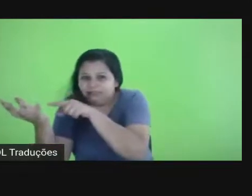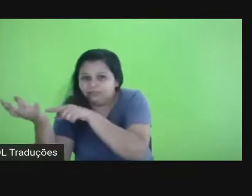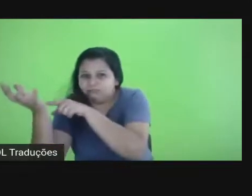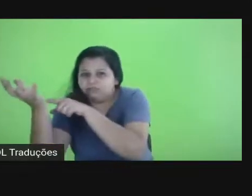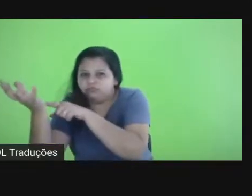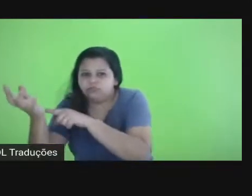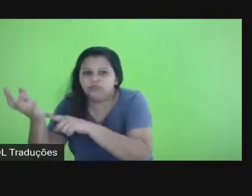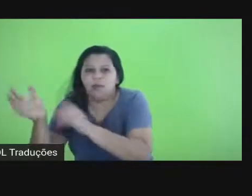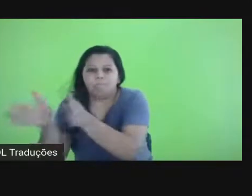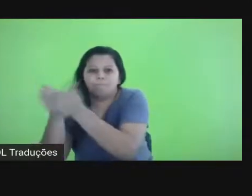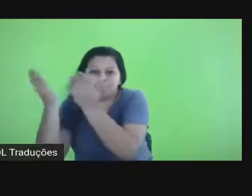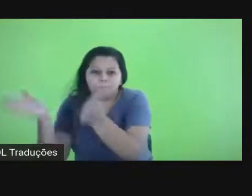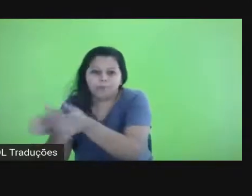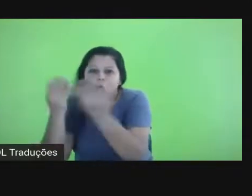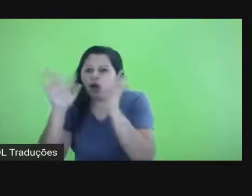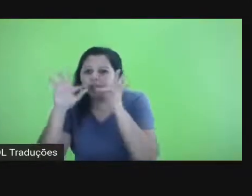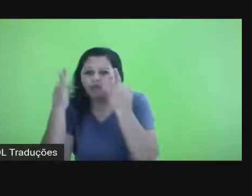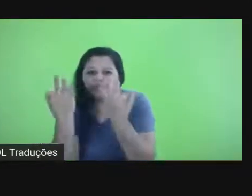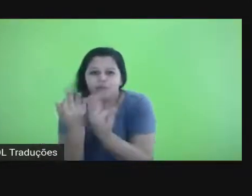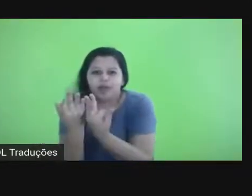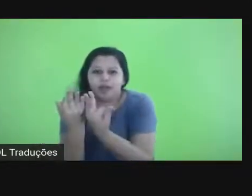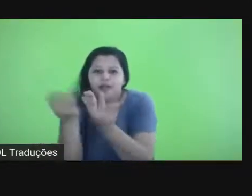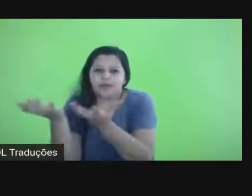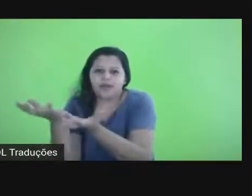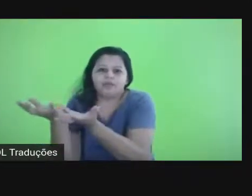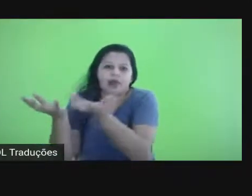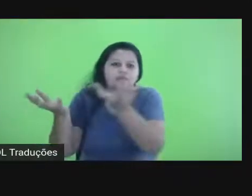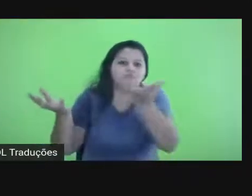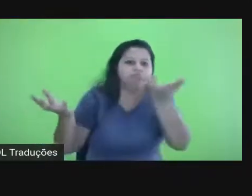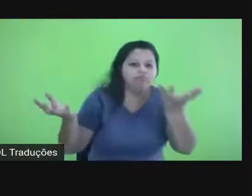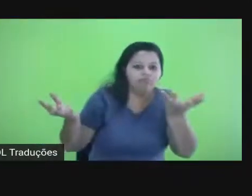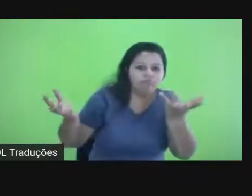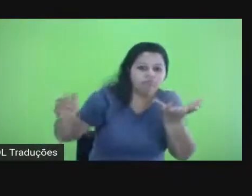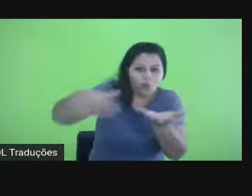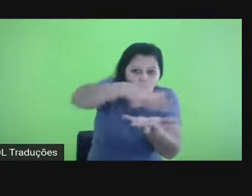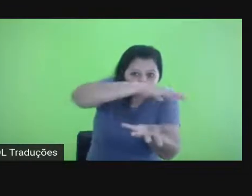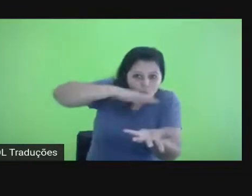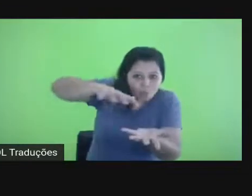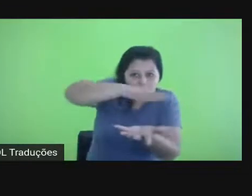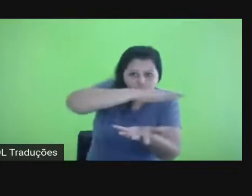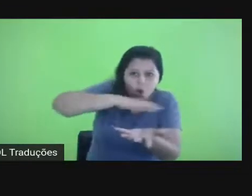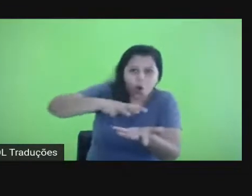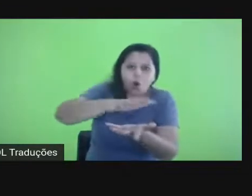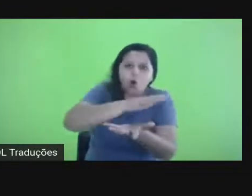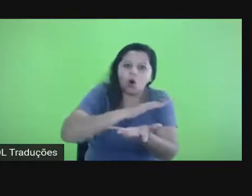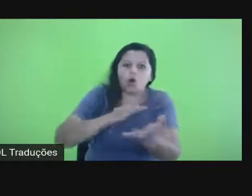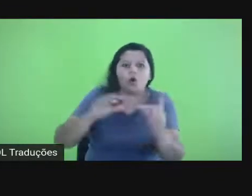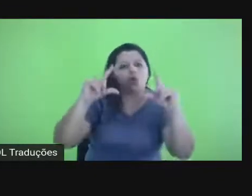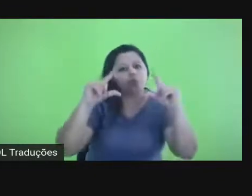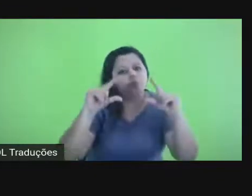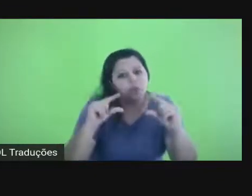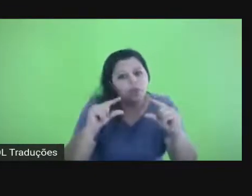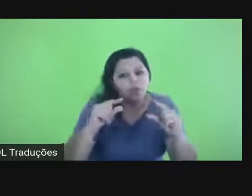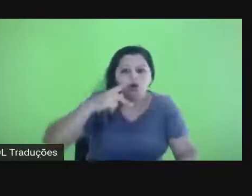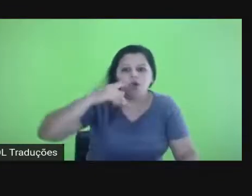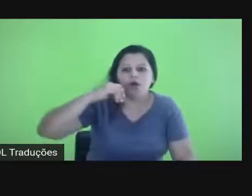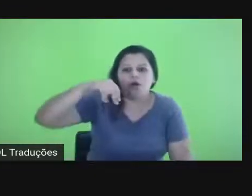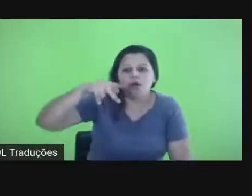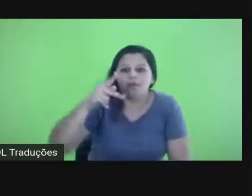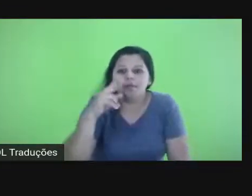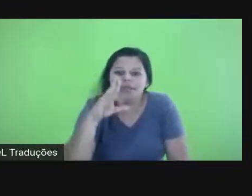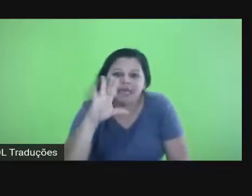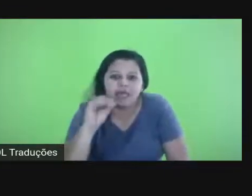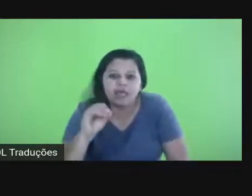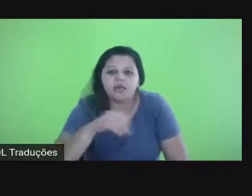renda familiar. E aí, quando você vai para o miolo, você vai observar a maior renda familiar, que é Pinheiros, Vila Madalena,